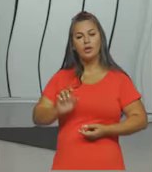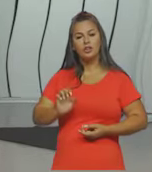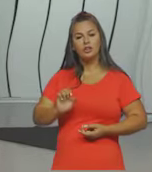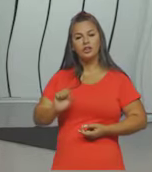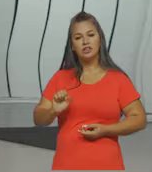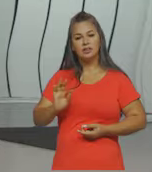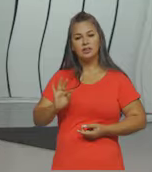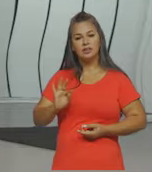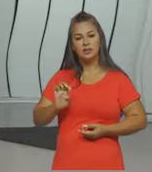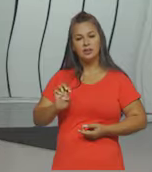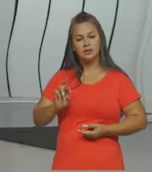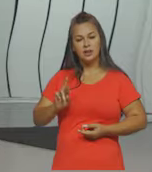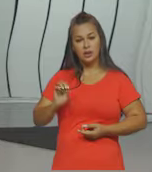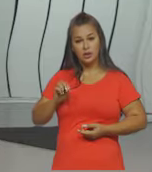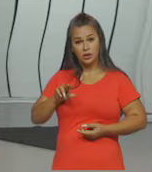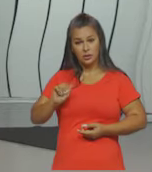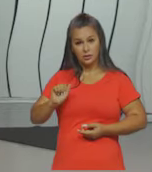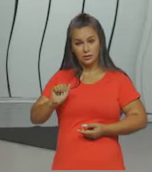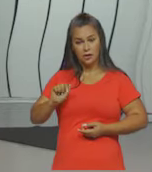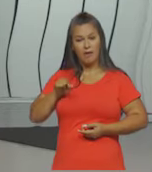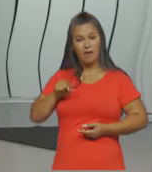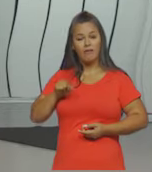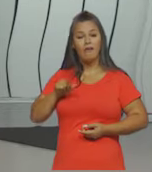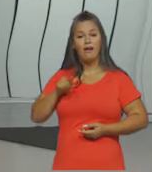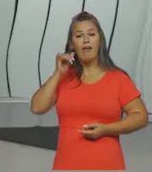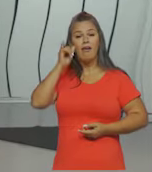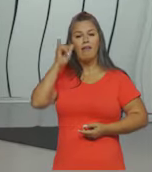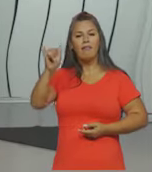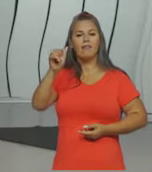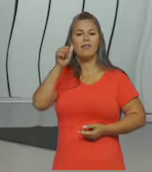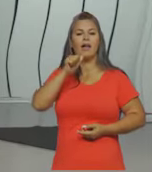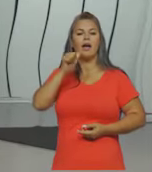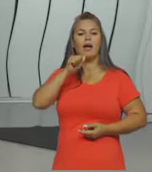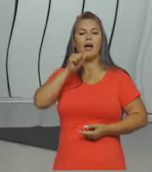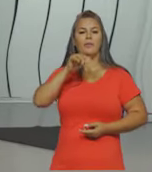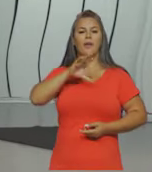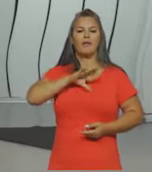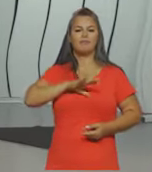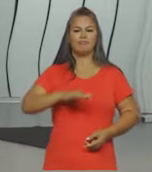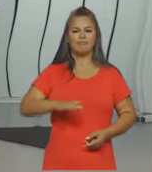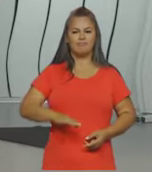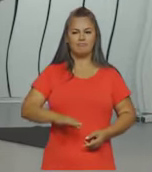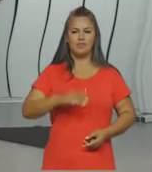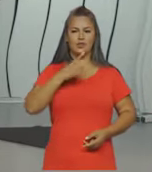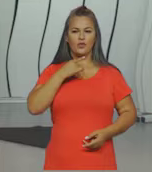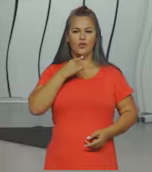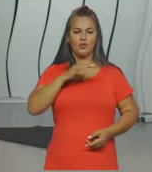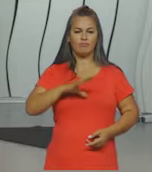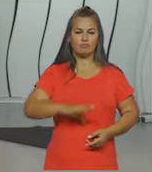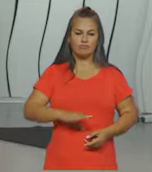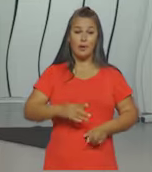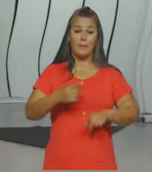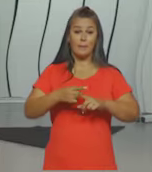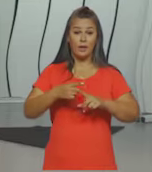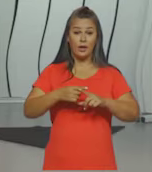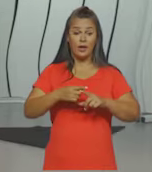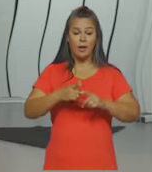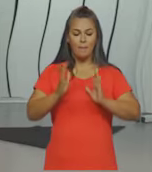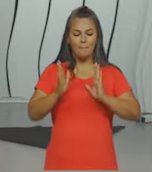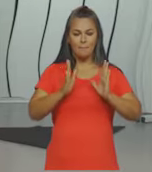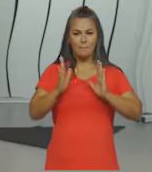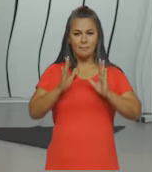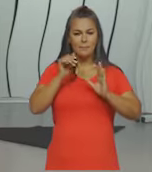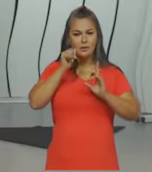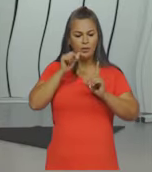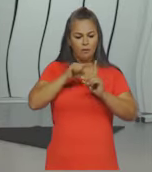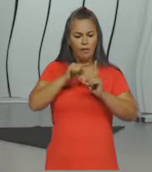para a pessoa não menstruar e perder aquela camada interna do útero. Então, assim, nós temos vários hormônios, então, importantes.